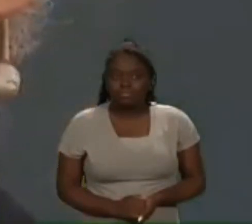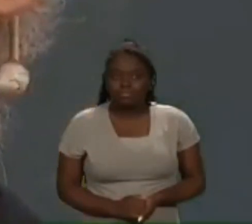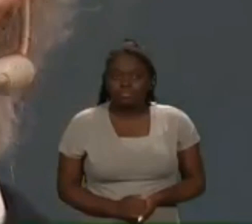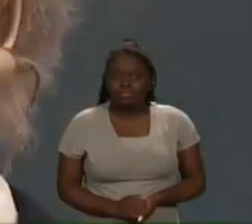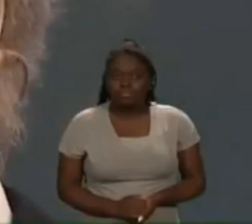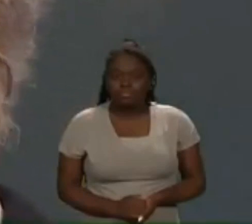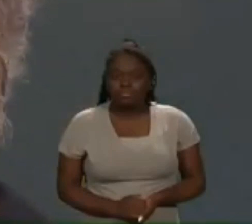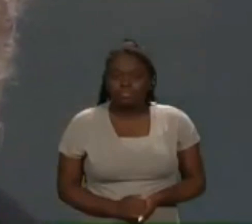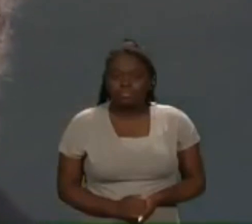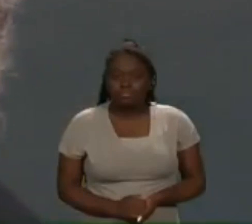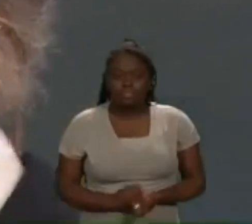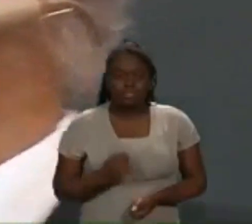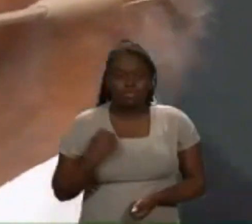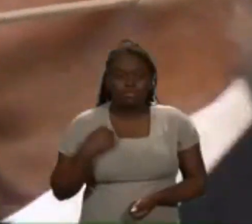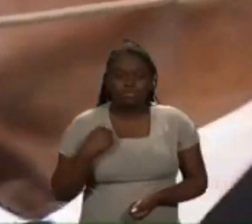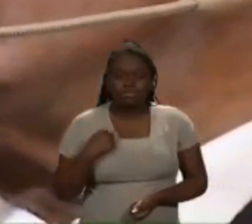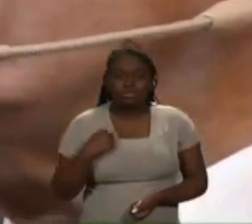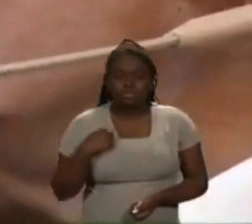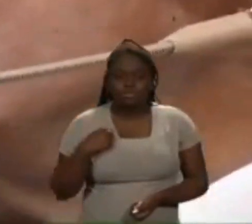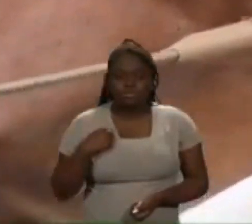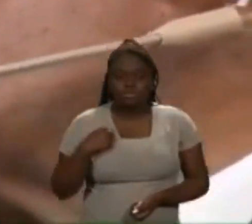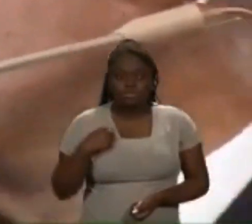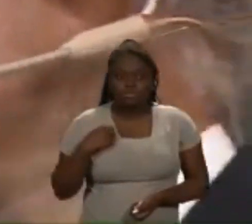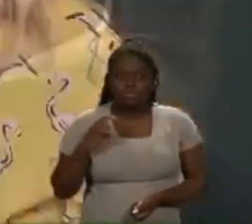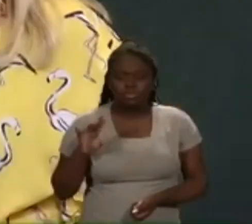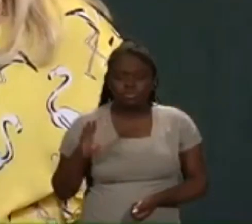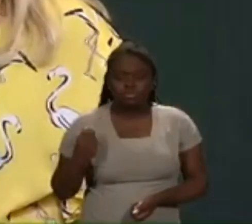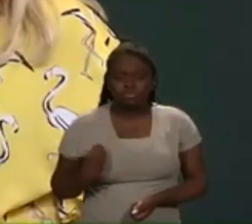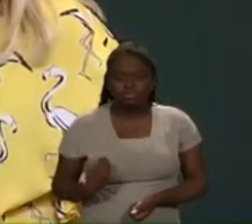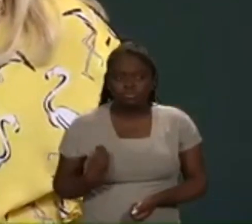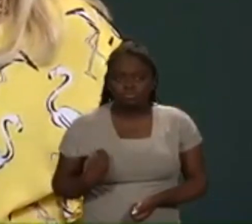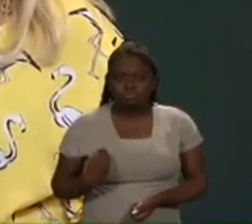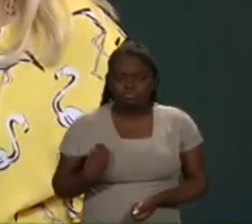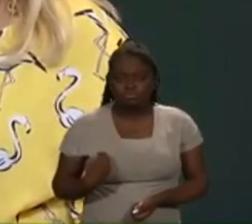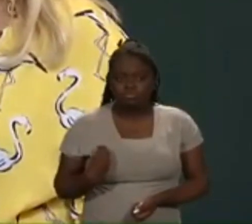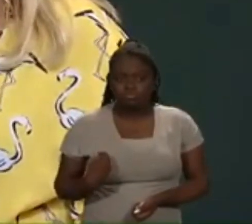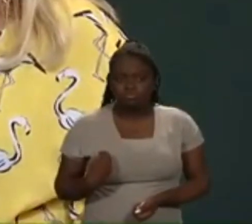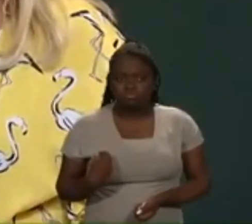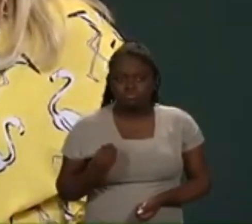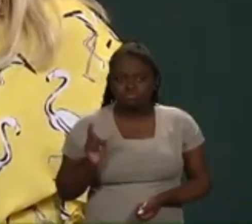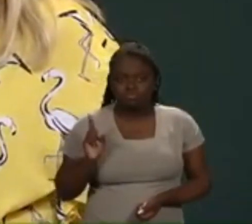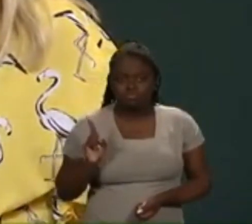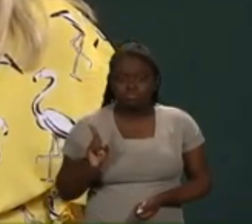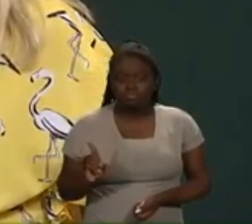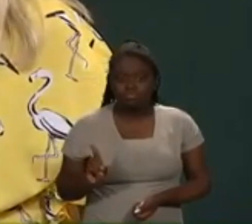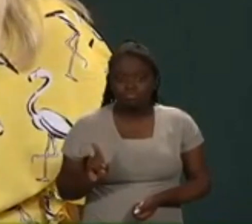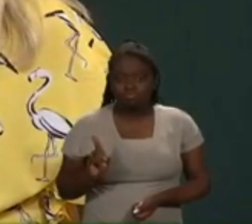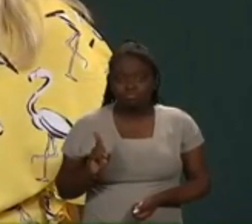Eu só estou vivendo um minuto só.